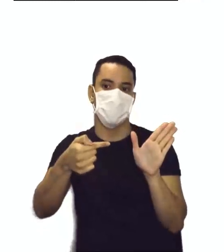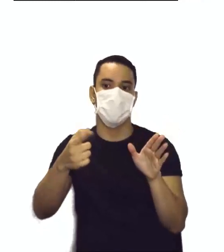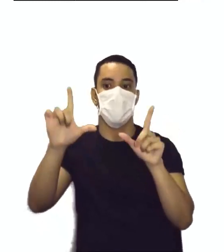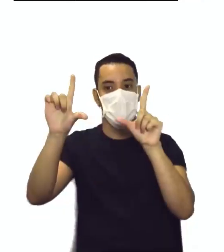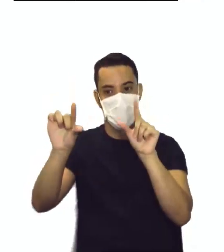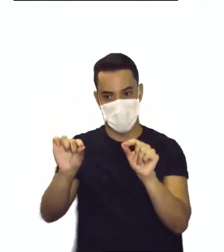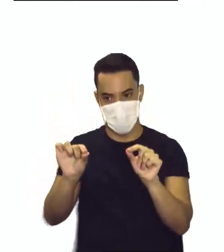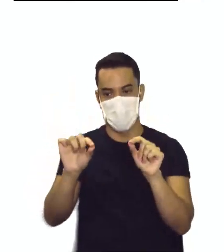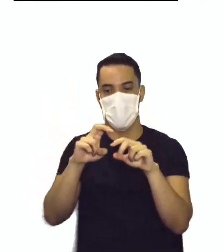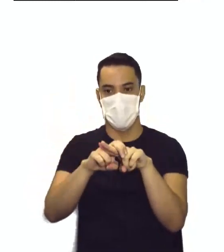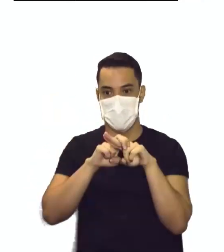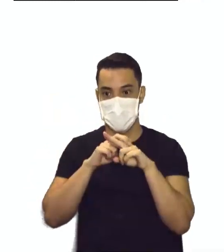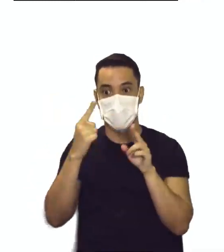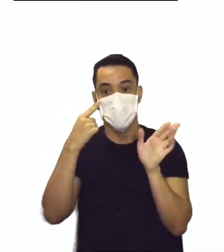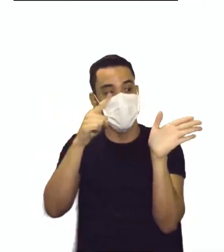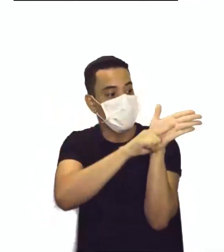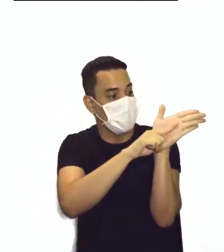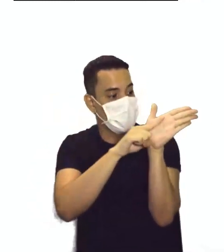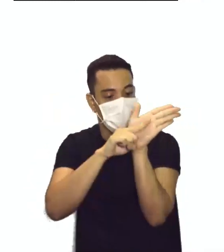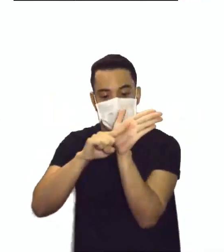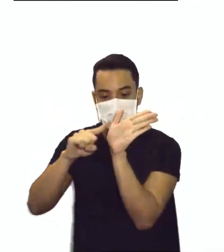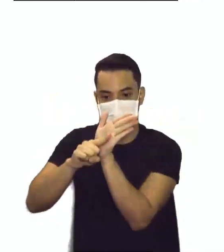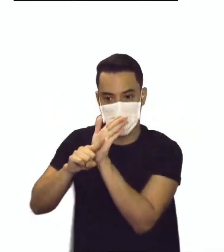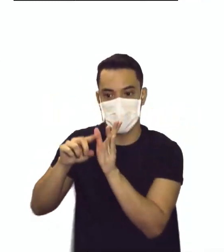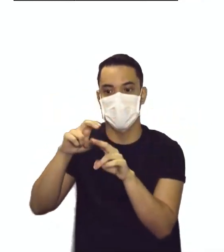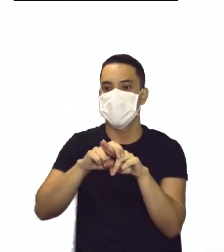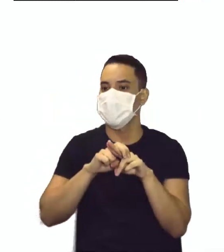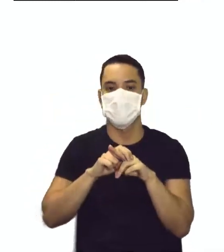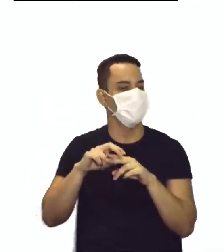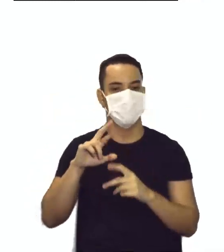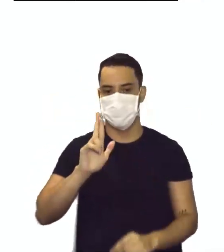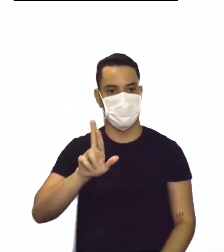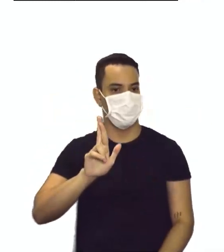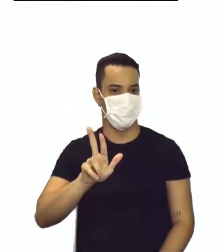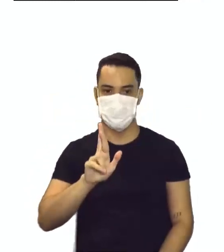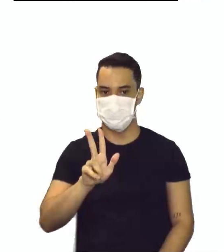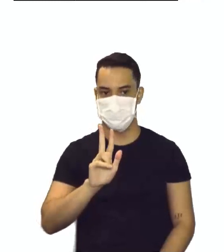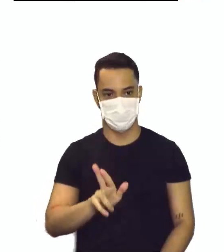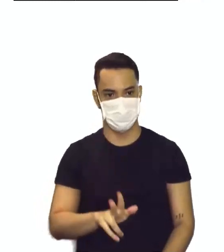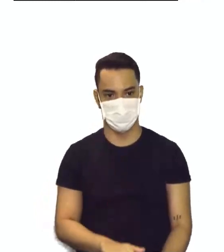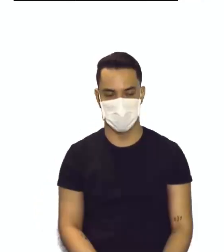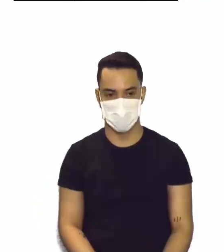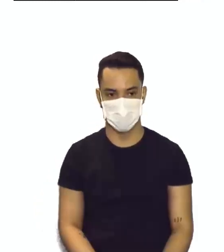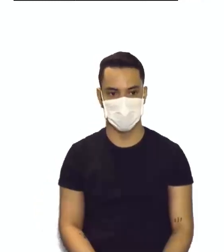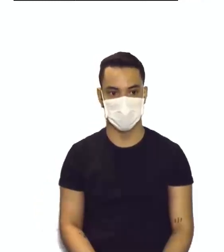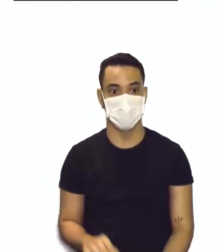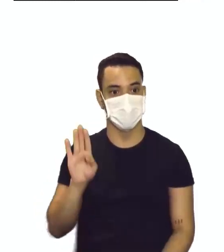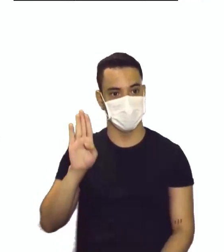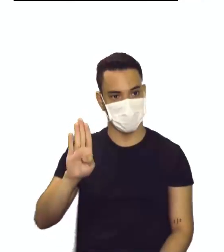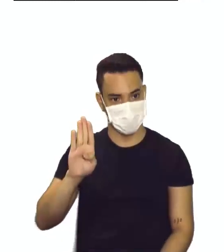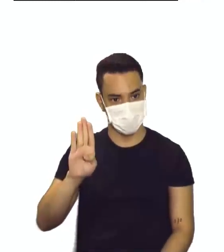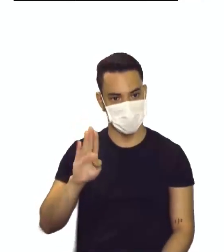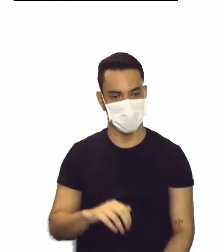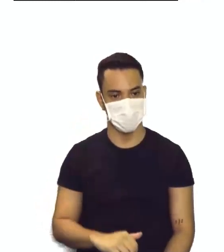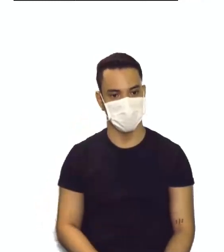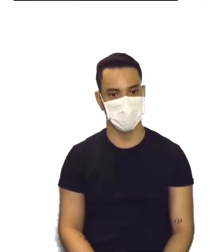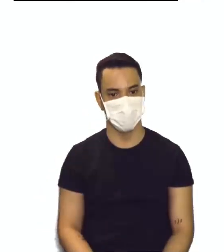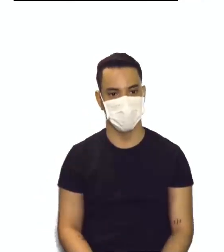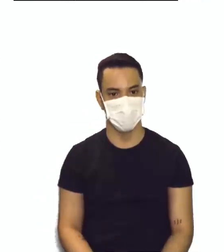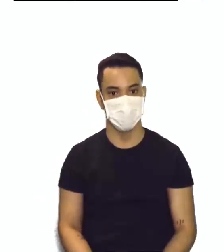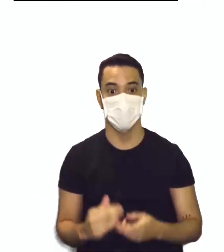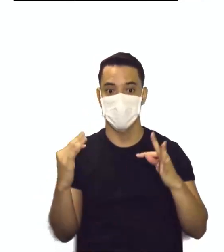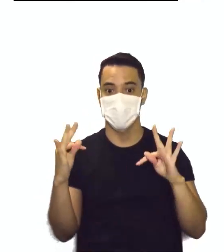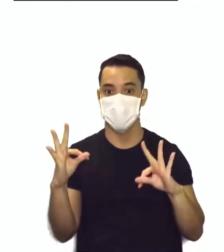menos 8. Eu estou indo para o lado negativo, ok? Então, aqui não entra. Letra B.